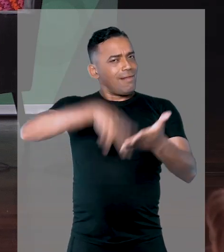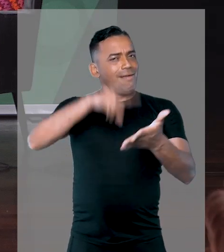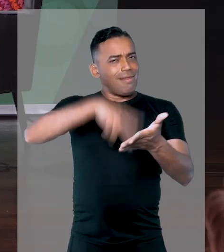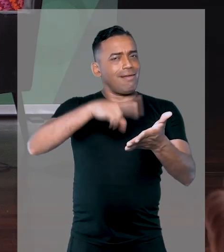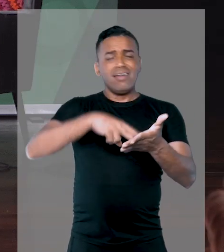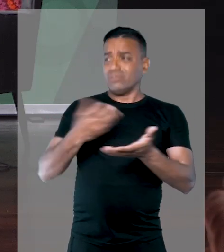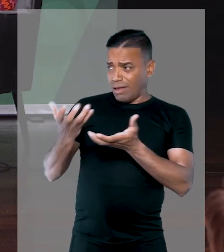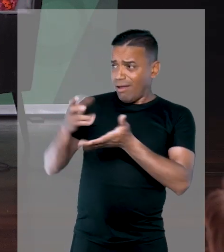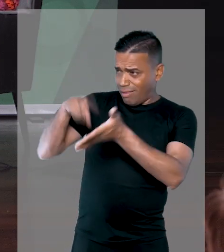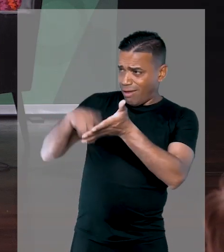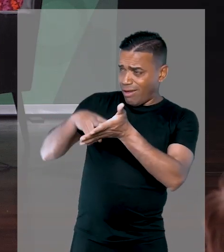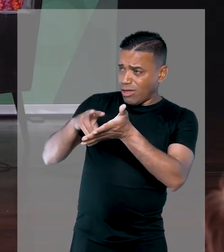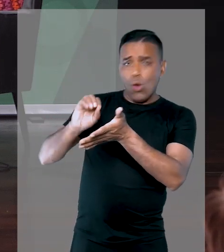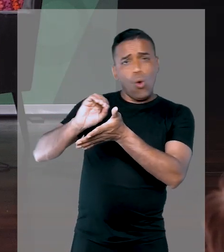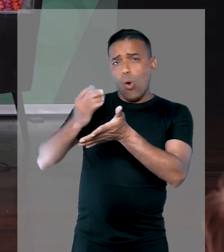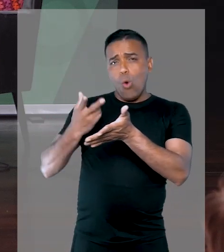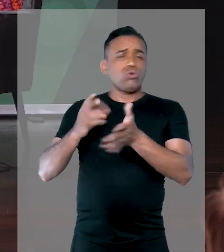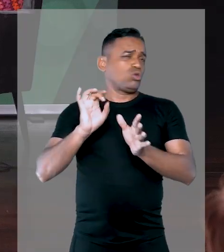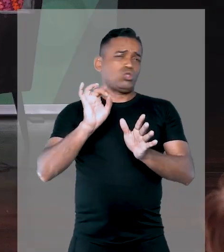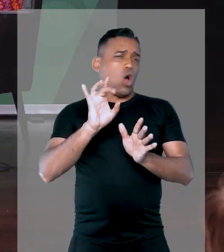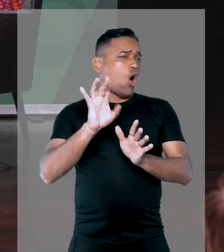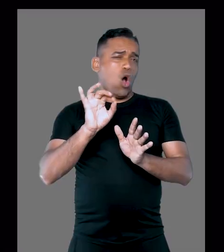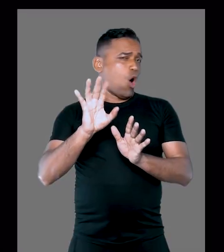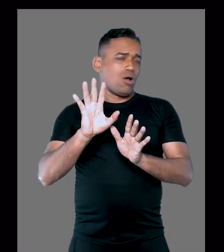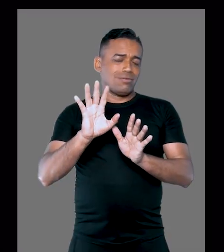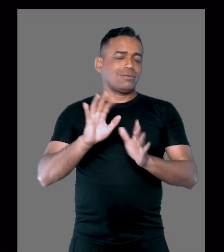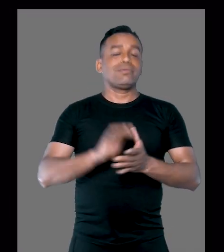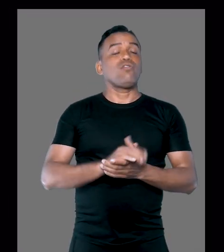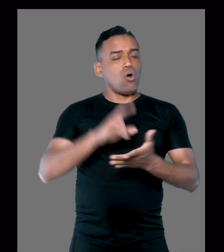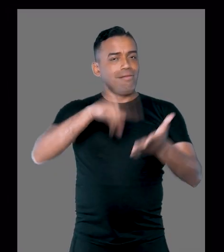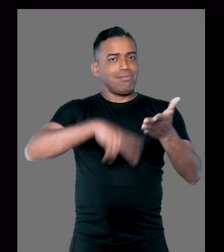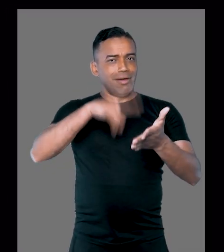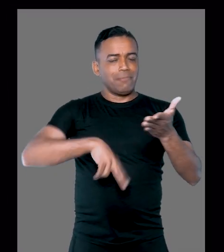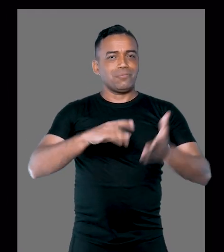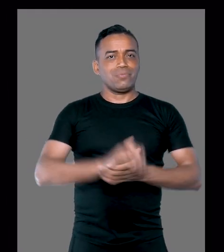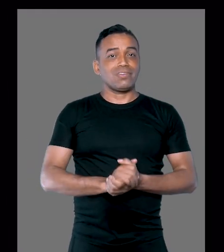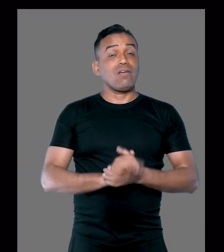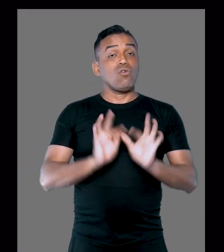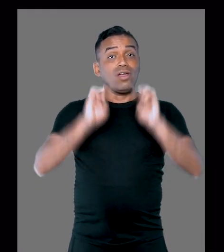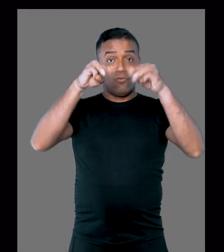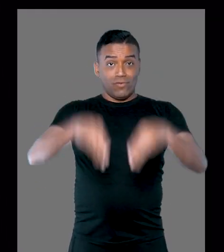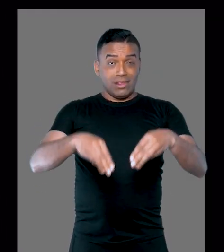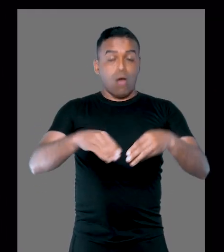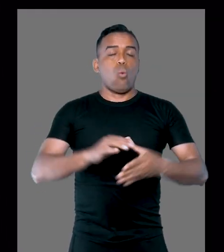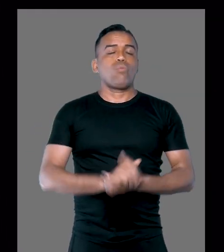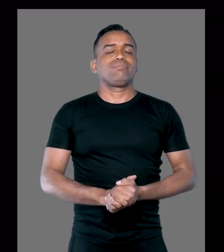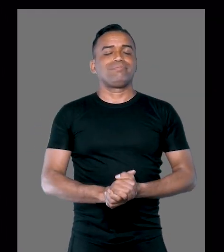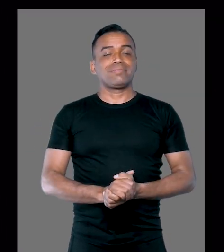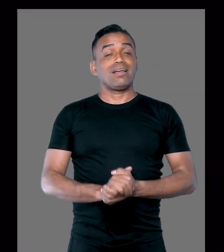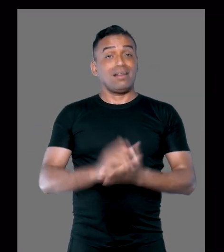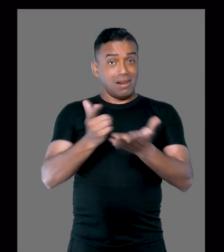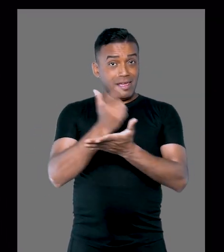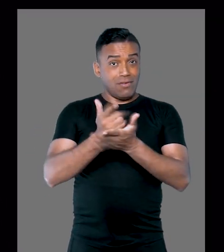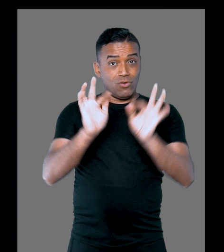quer ler um trecho ou vai ficar só no testamento? Não, eu vou ler um trecho. Eu vou ler o final. No